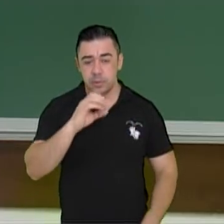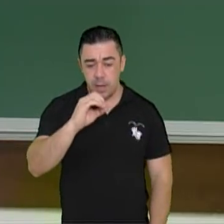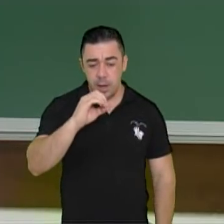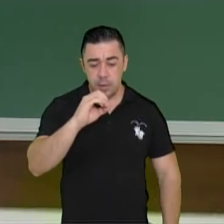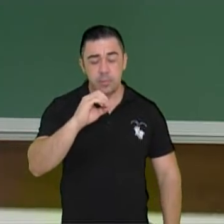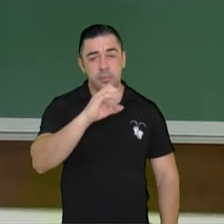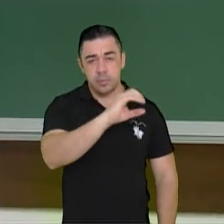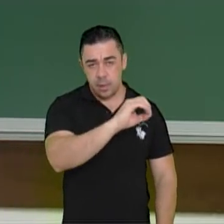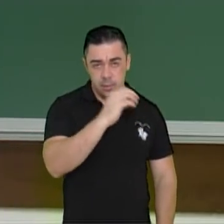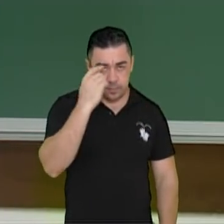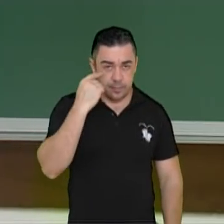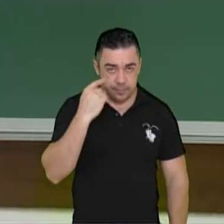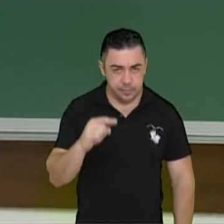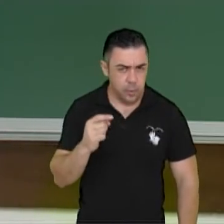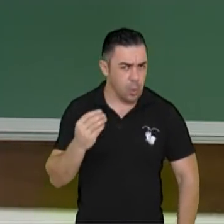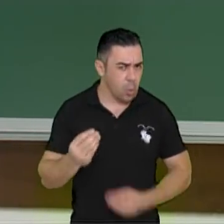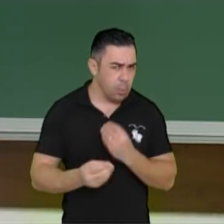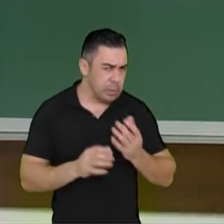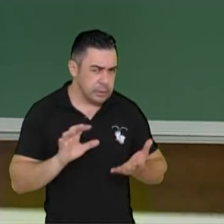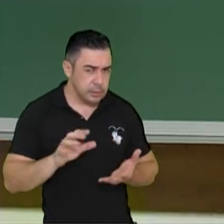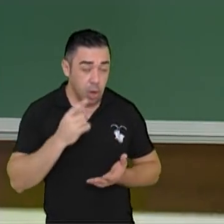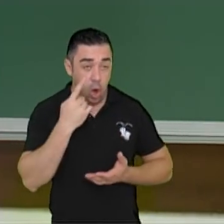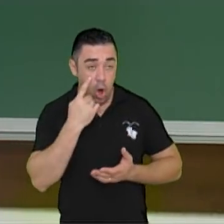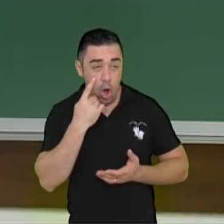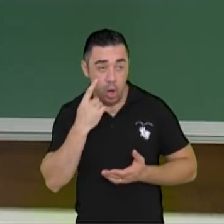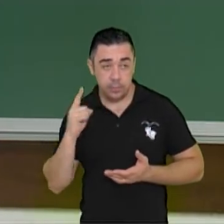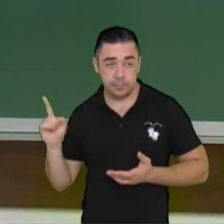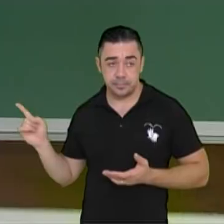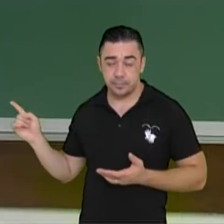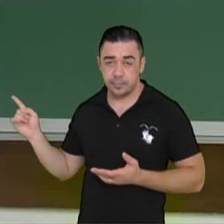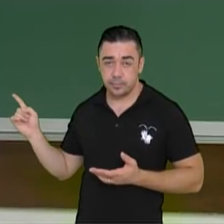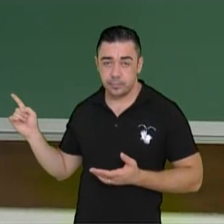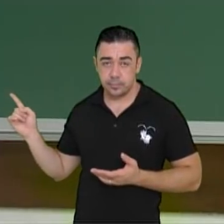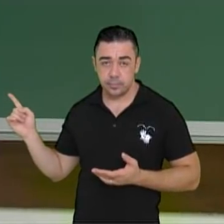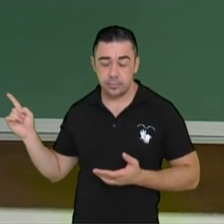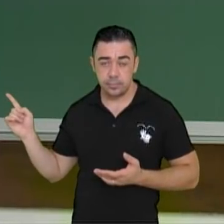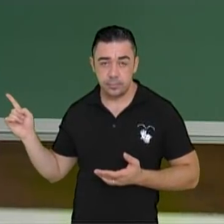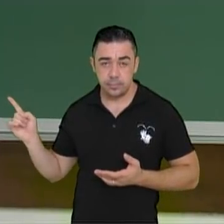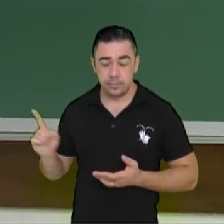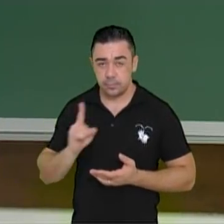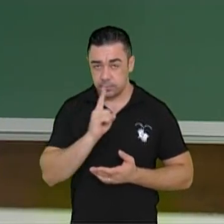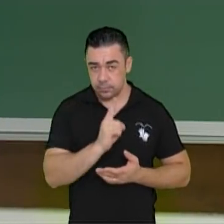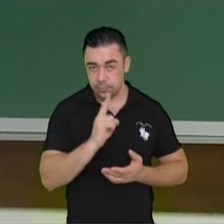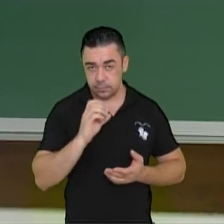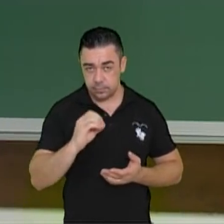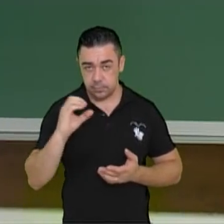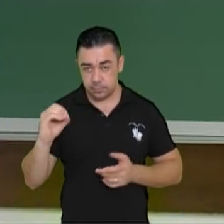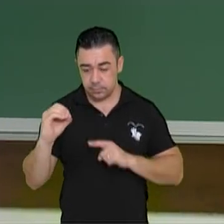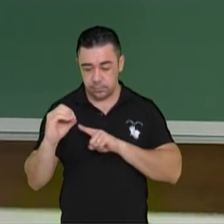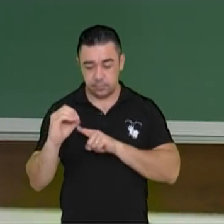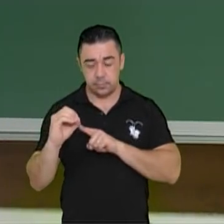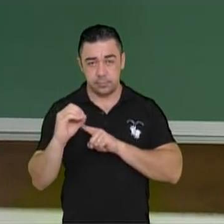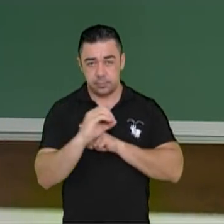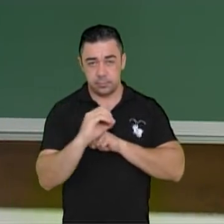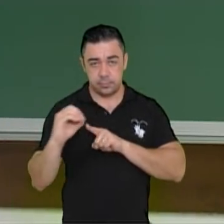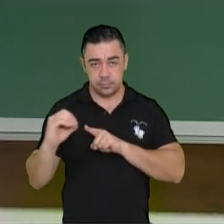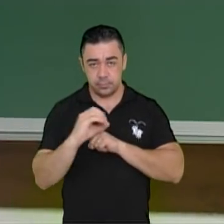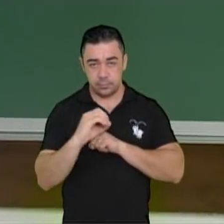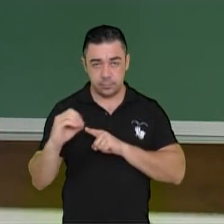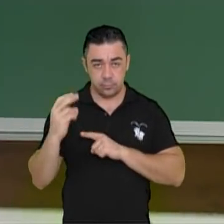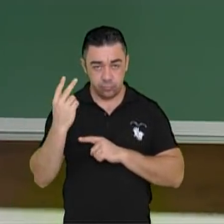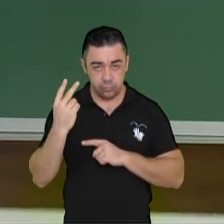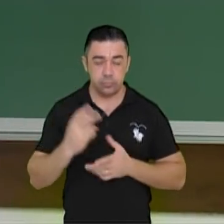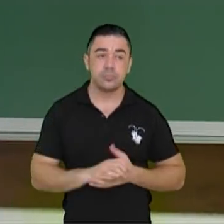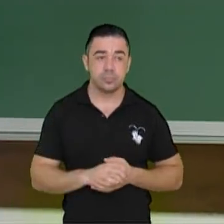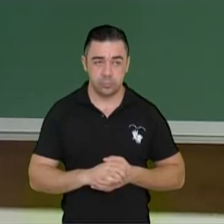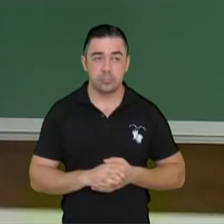aqui embaixo. Como assim? Olha o exemplo, ó. 100 tem 2 zeros, então a minha vírgula ela sai da